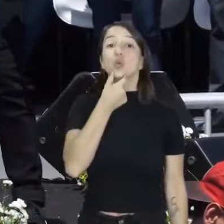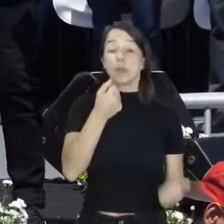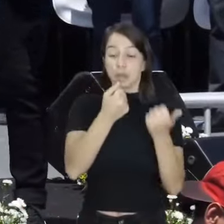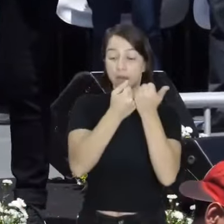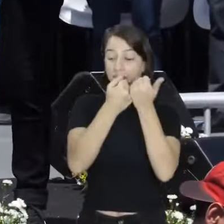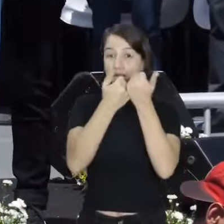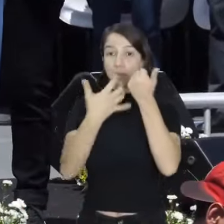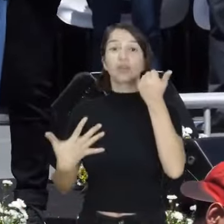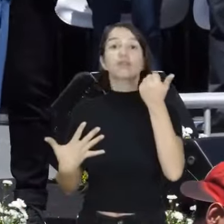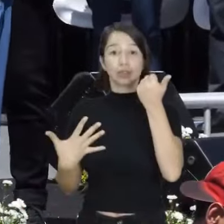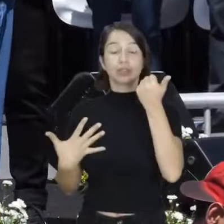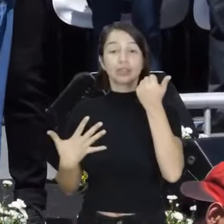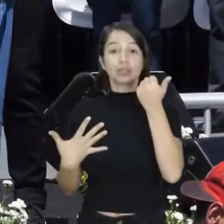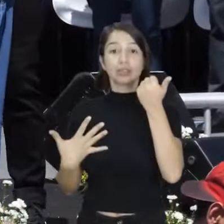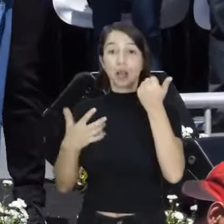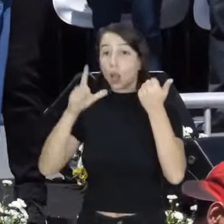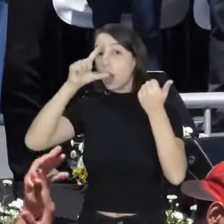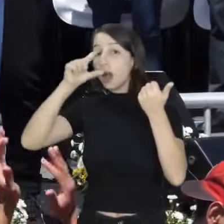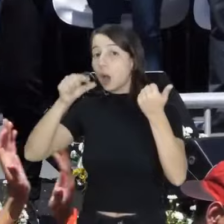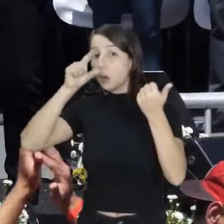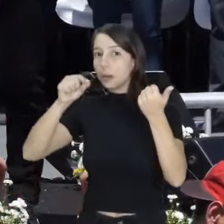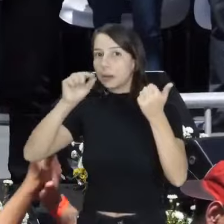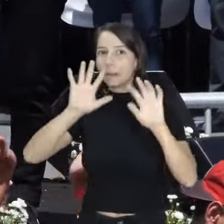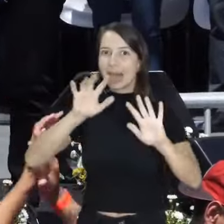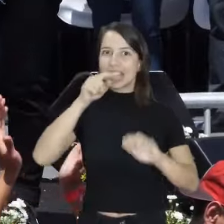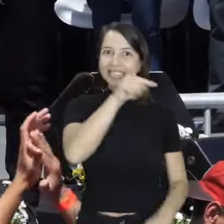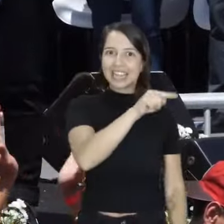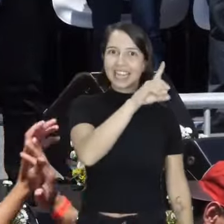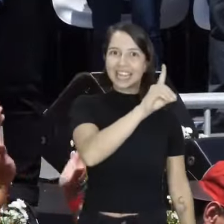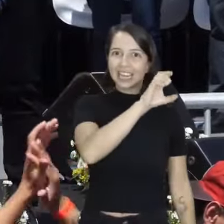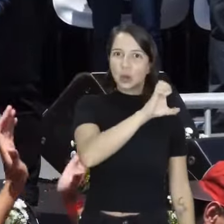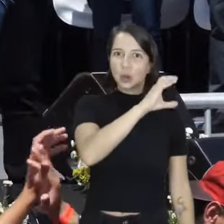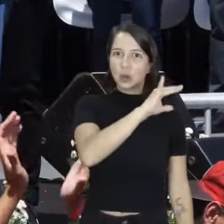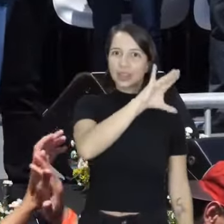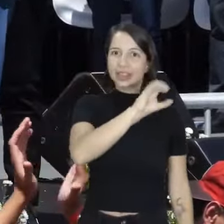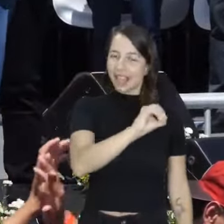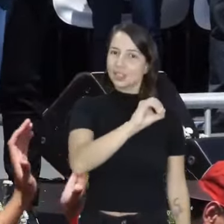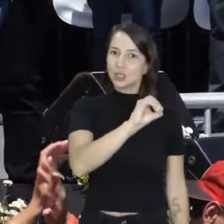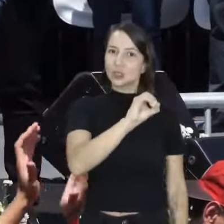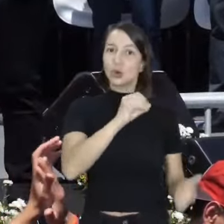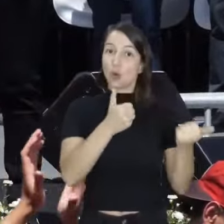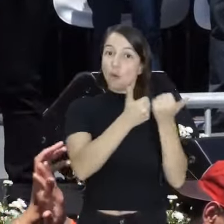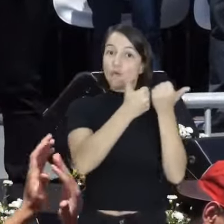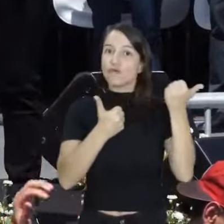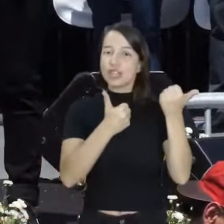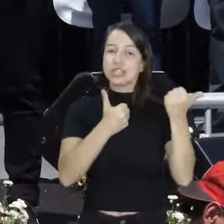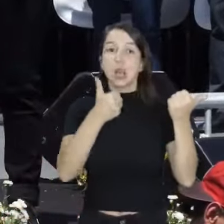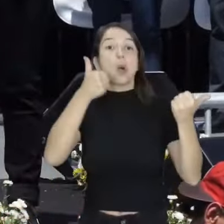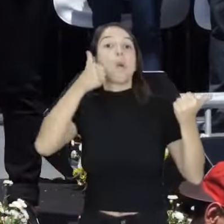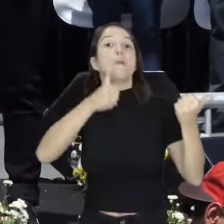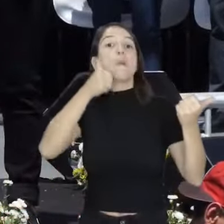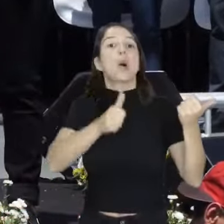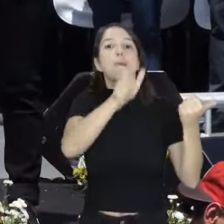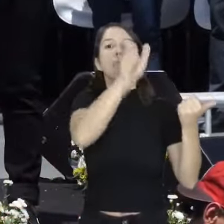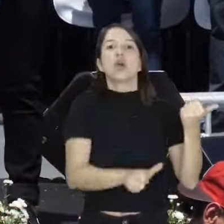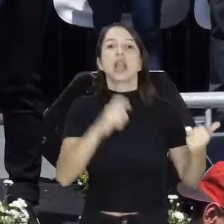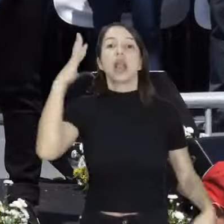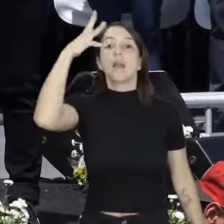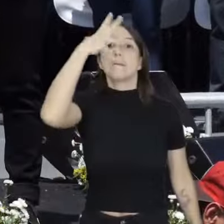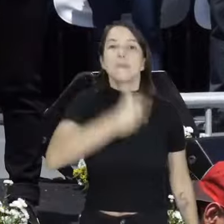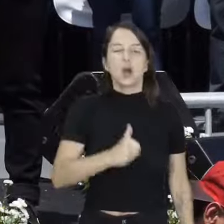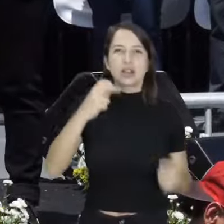uma mulher bonita, além de bonita, inteligente. E a lei de inteligente empreendedora